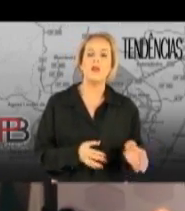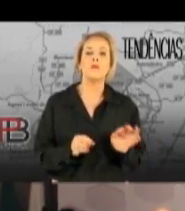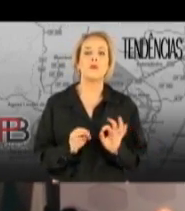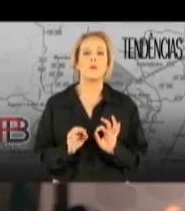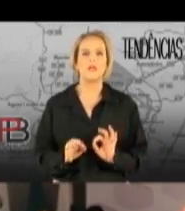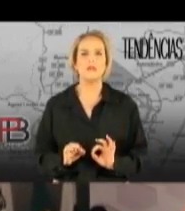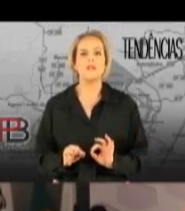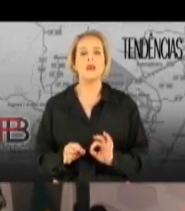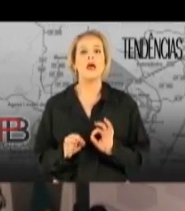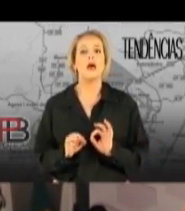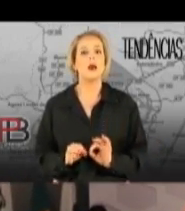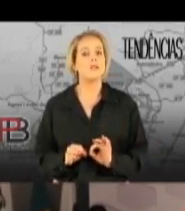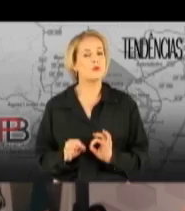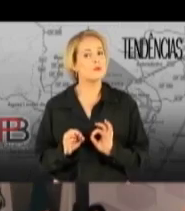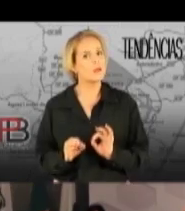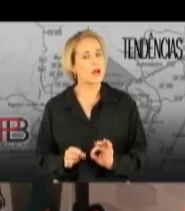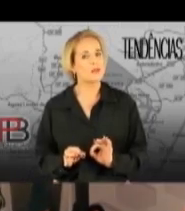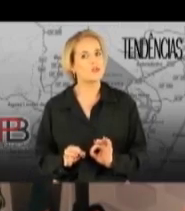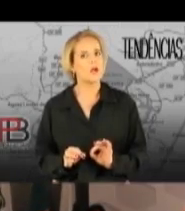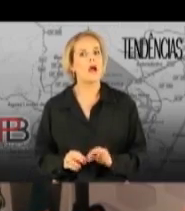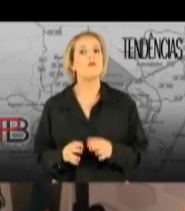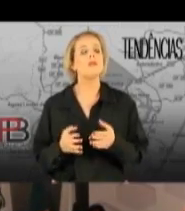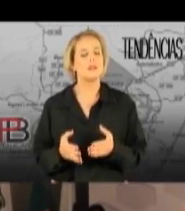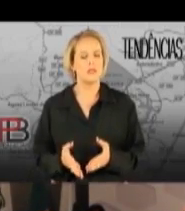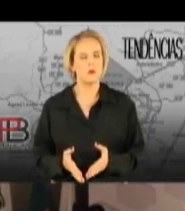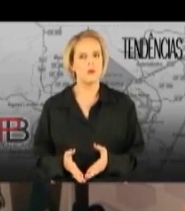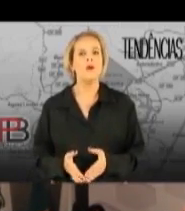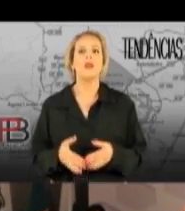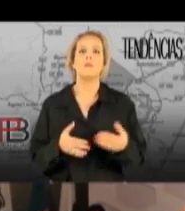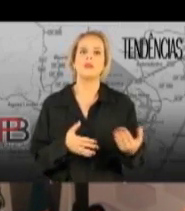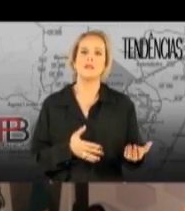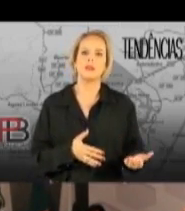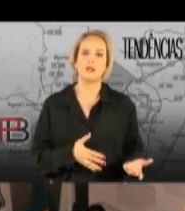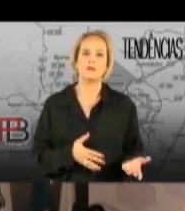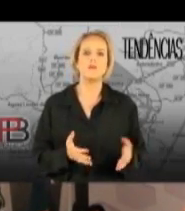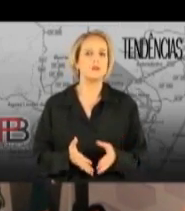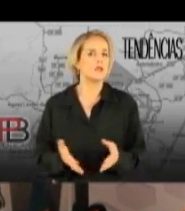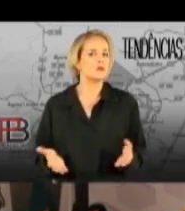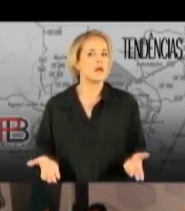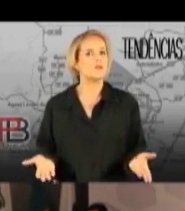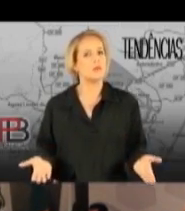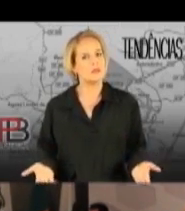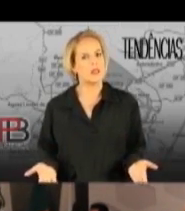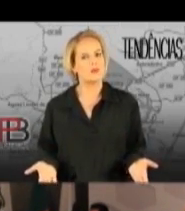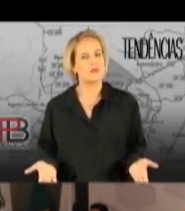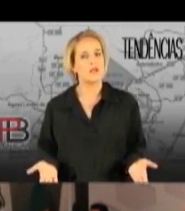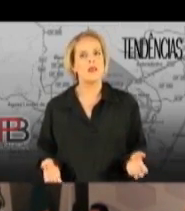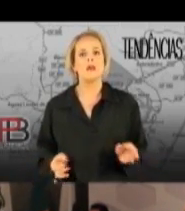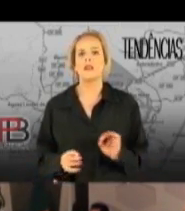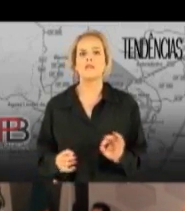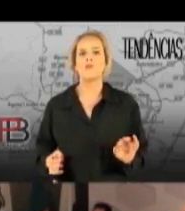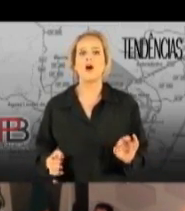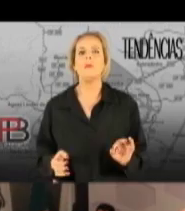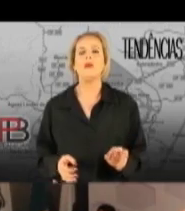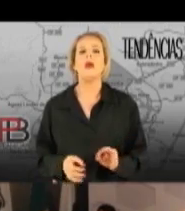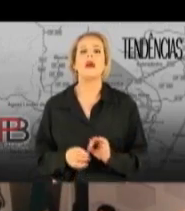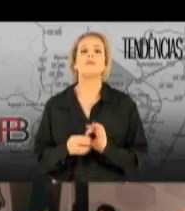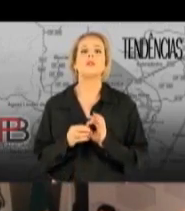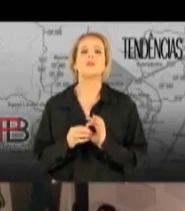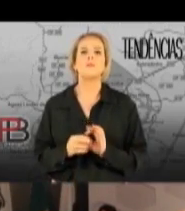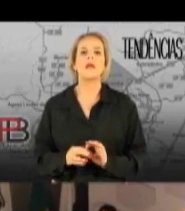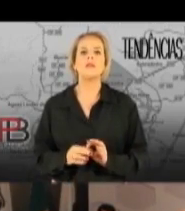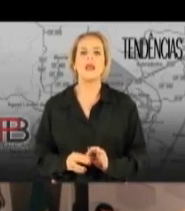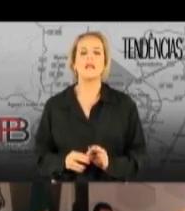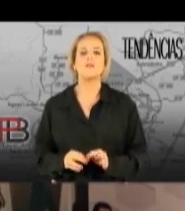equipe, foram lidas antes do debate, aos 5 representantes dos candidatos presentes. Dessa forma,